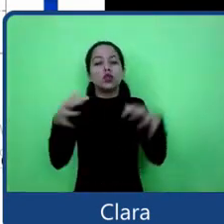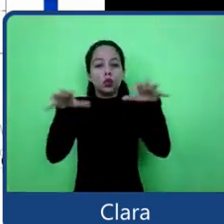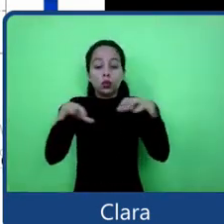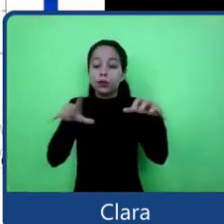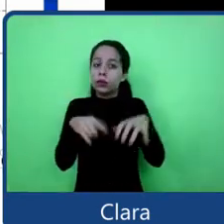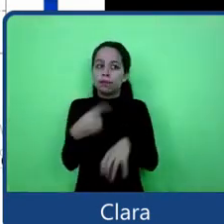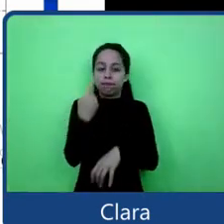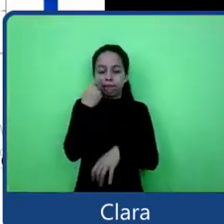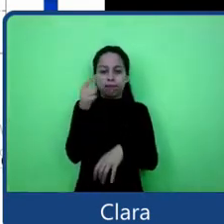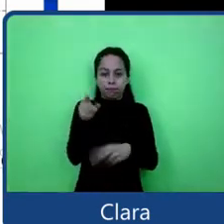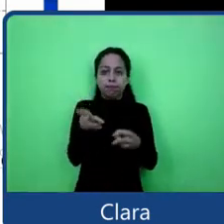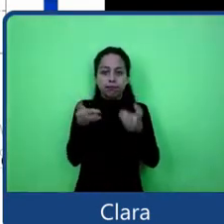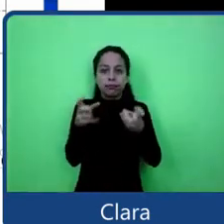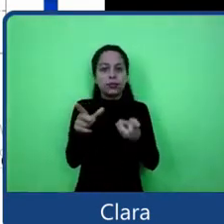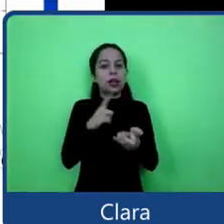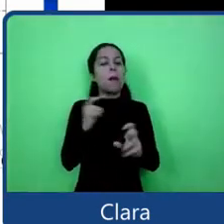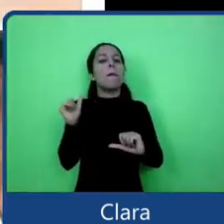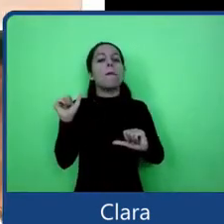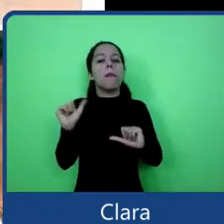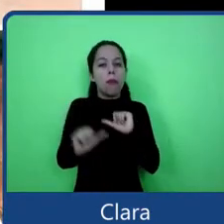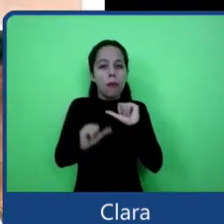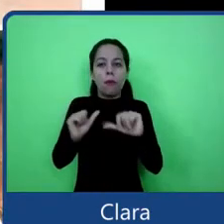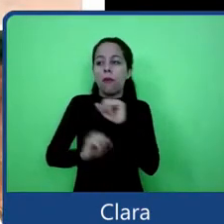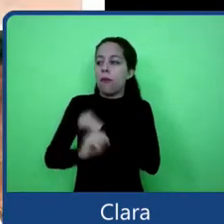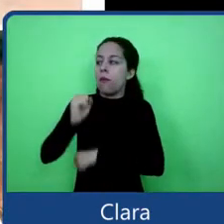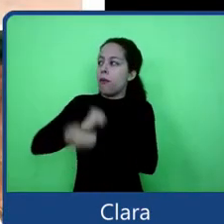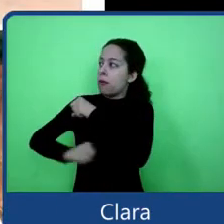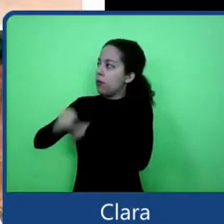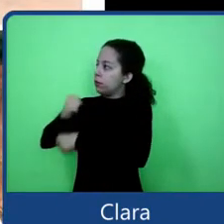né, ao longo das últimas décadas.